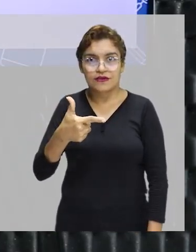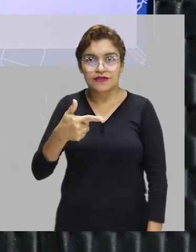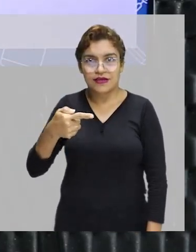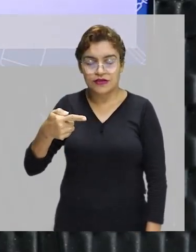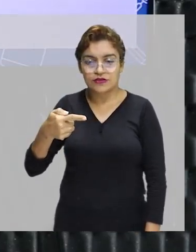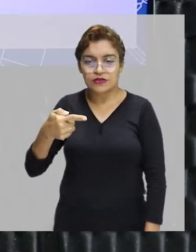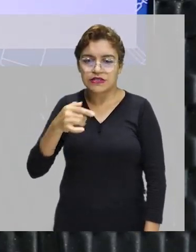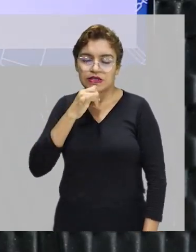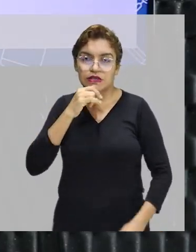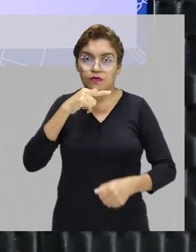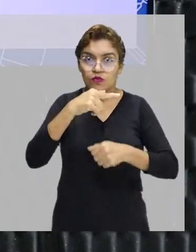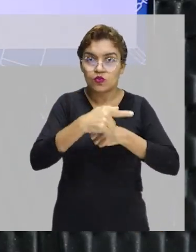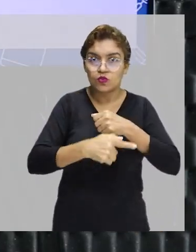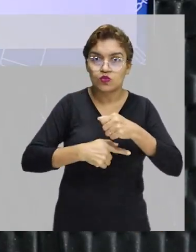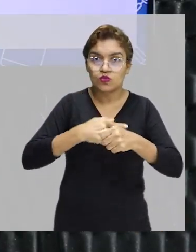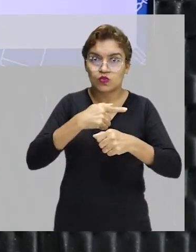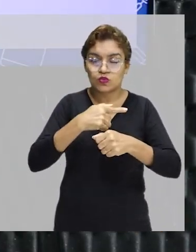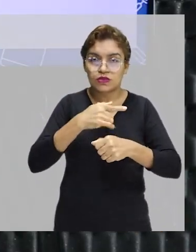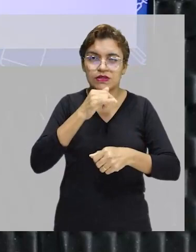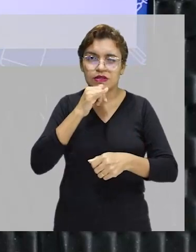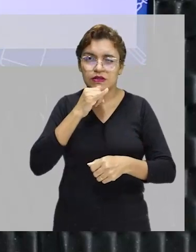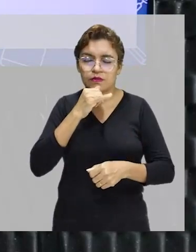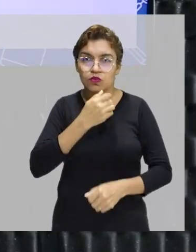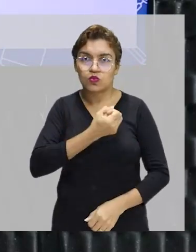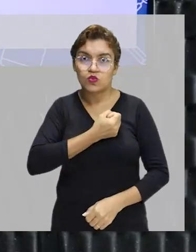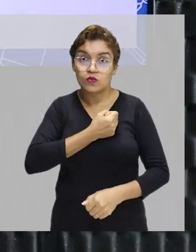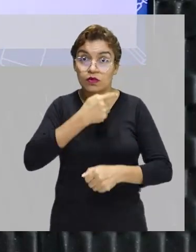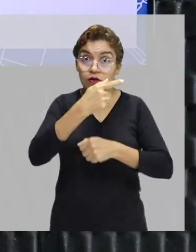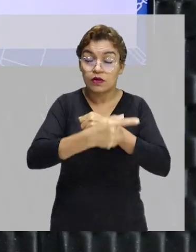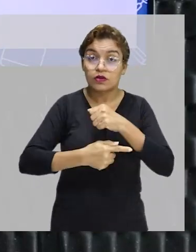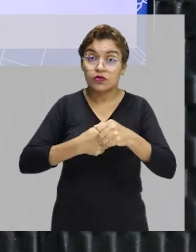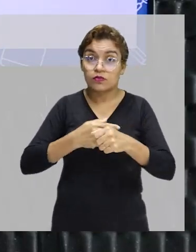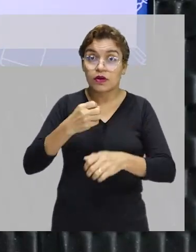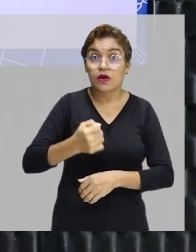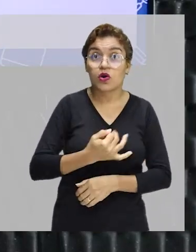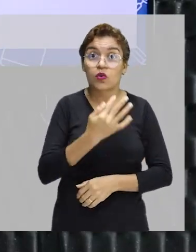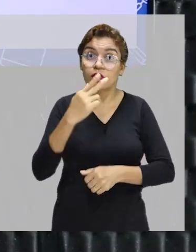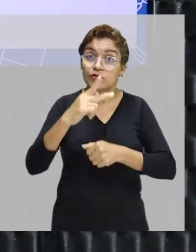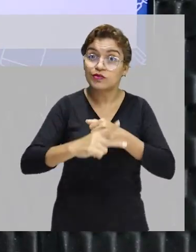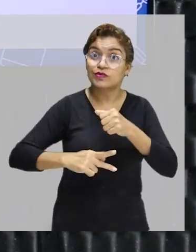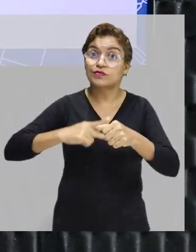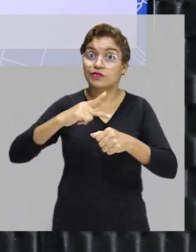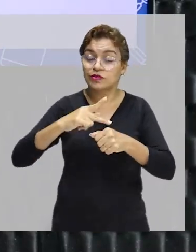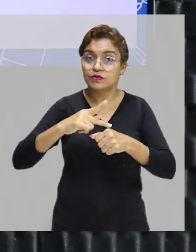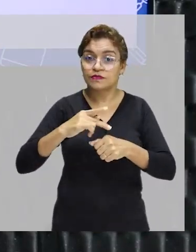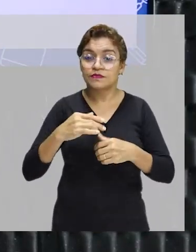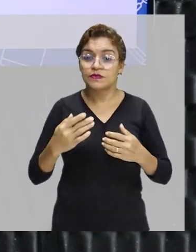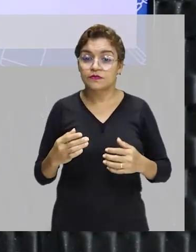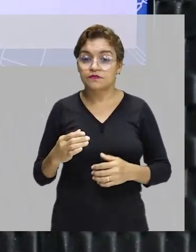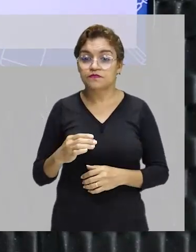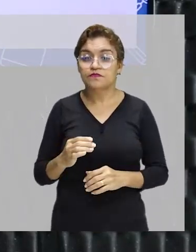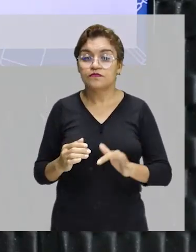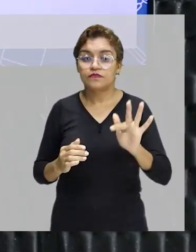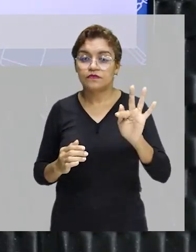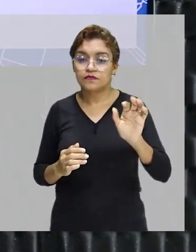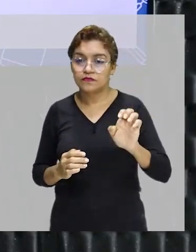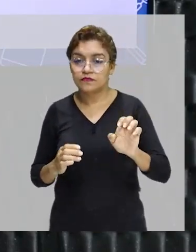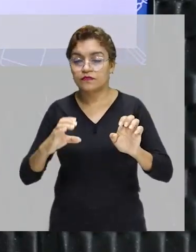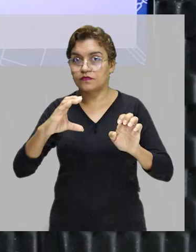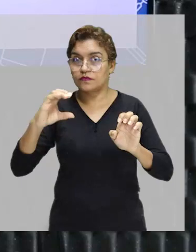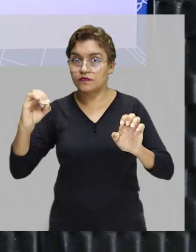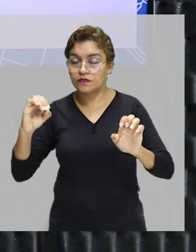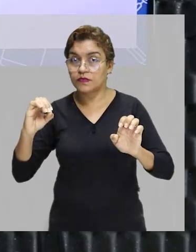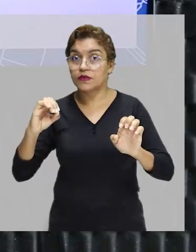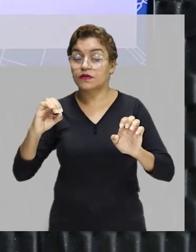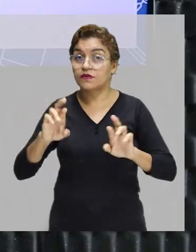que quantidade de prótons. Então, o ferro e o cobalto eles vão se diferenciar na quantidade